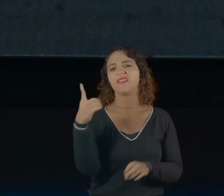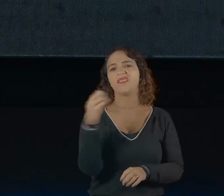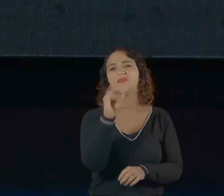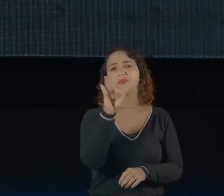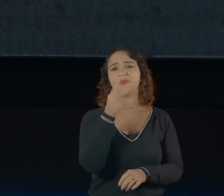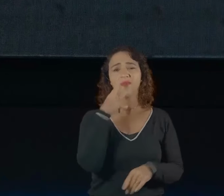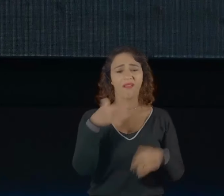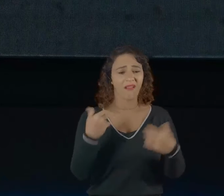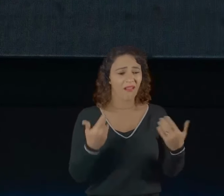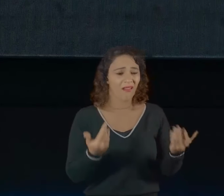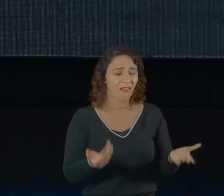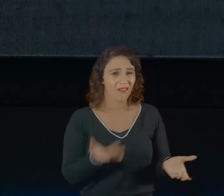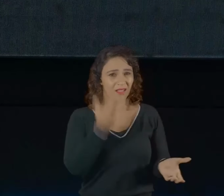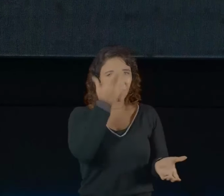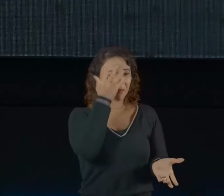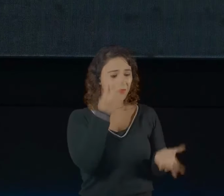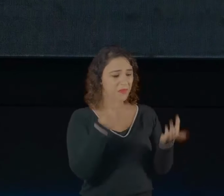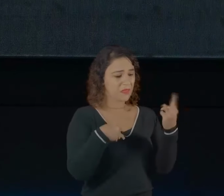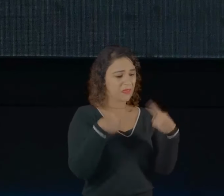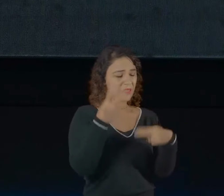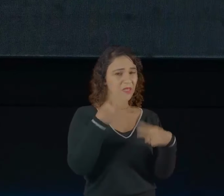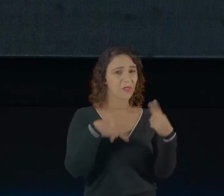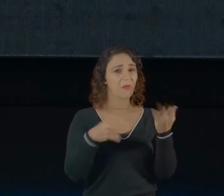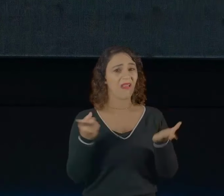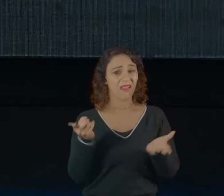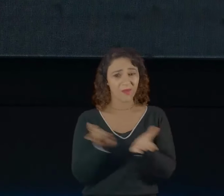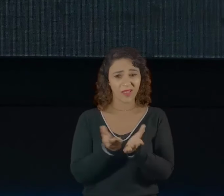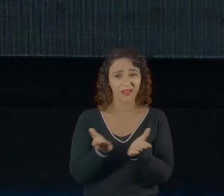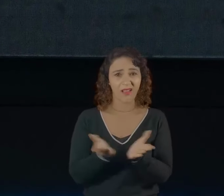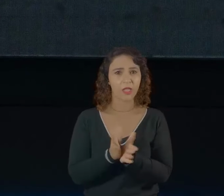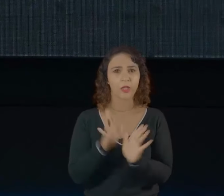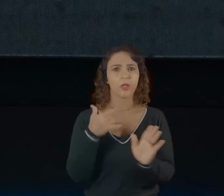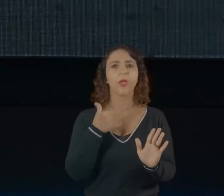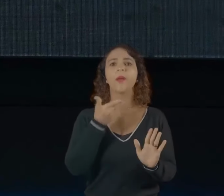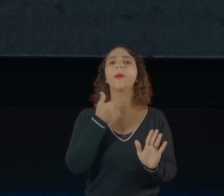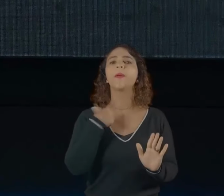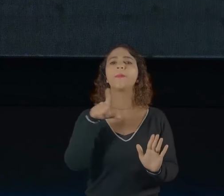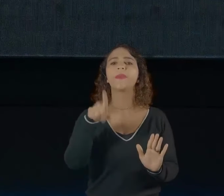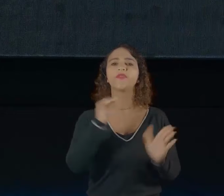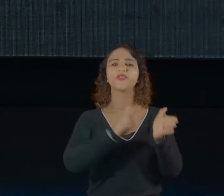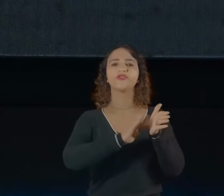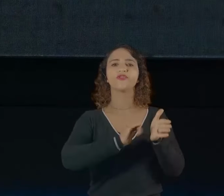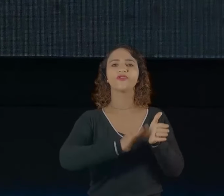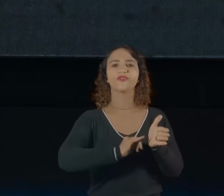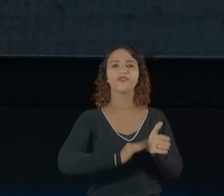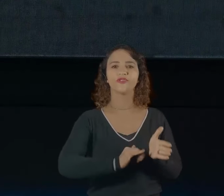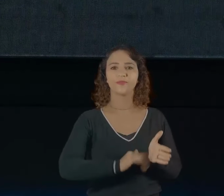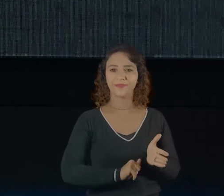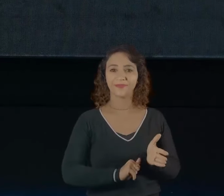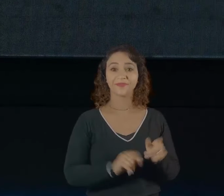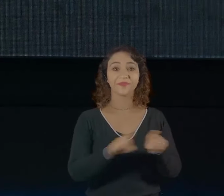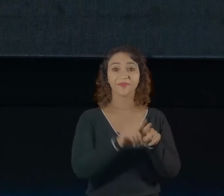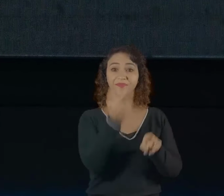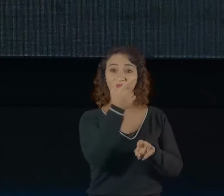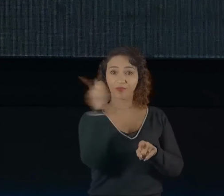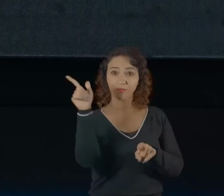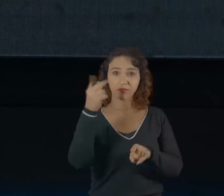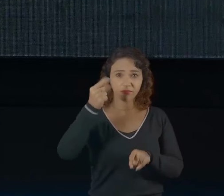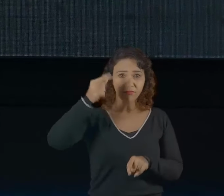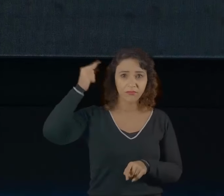vou ser, né, politicamente incorreto, não vou falar sobre isso. Outros receberam